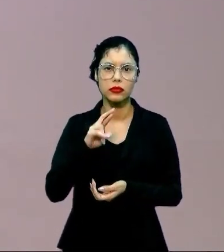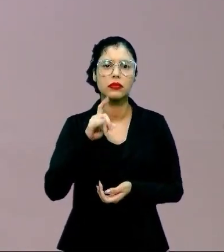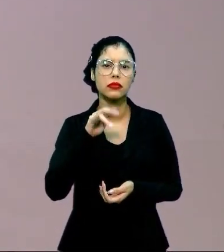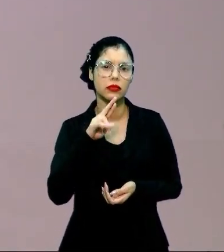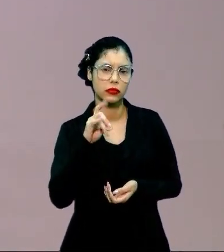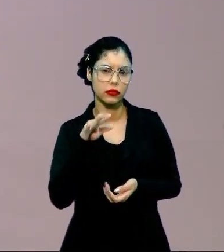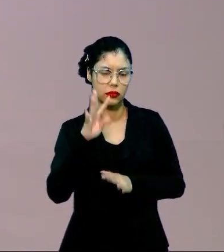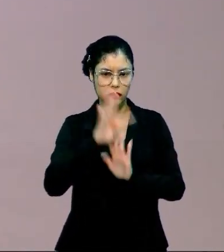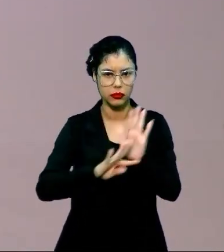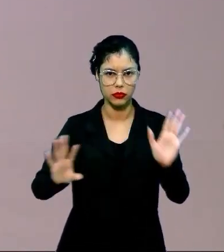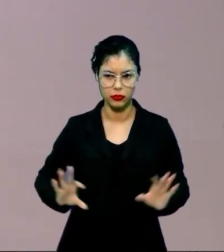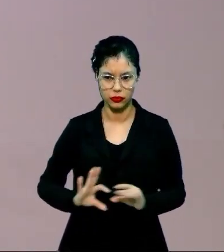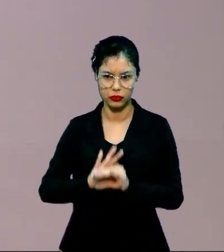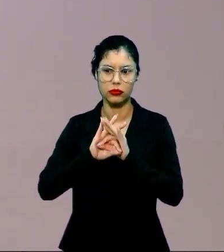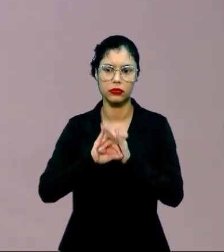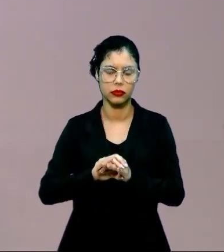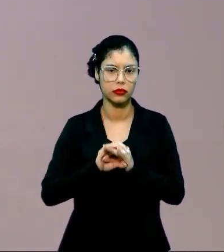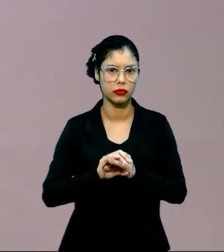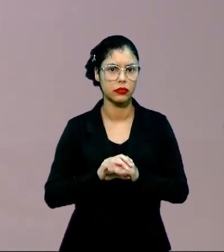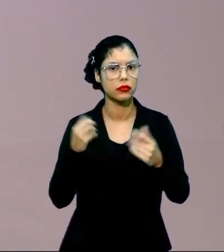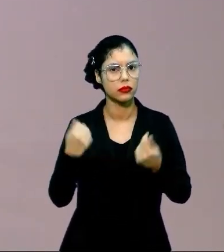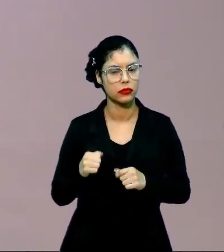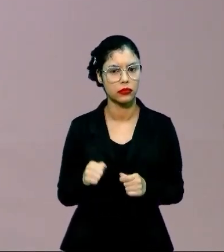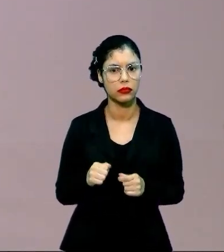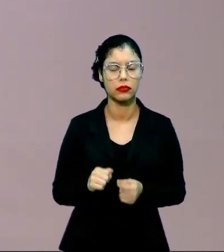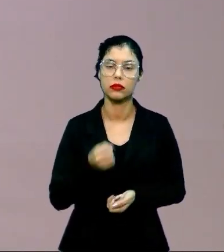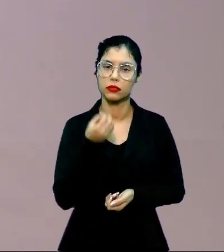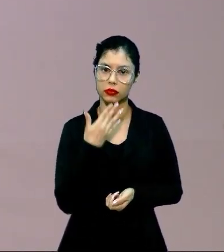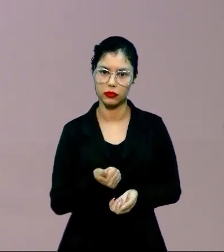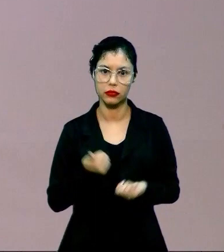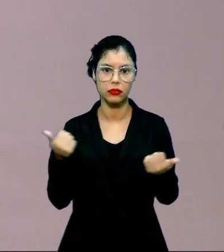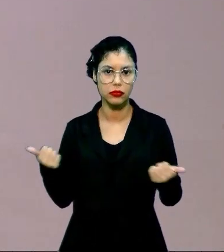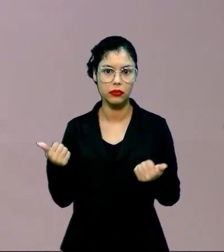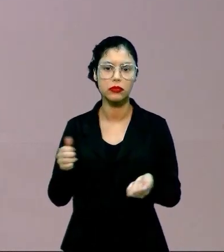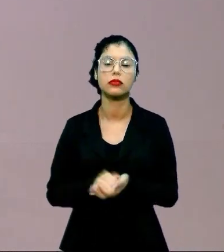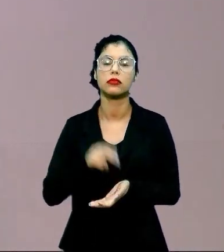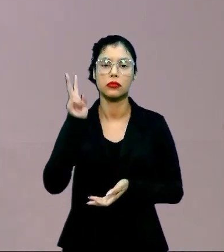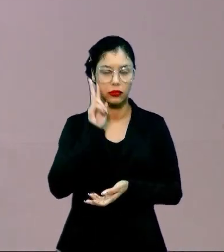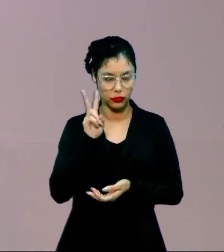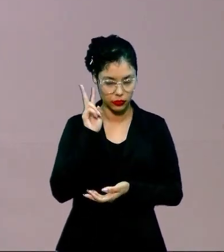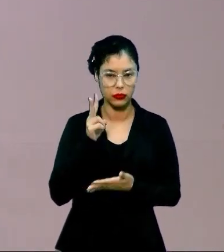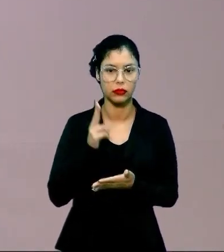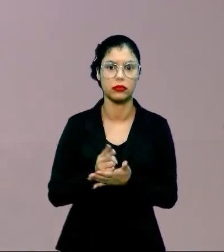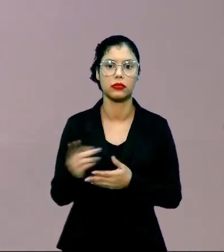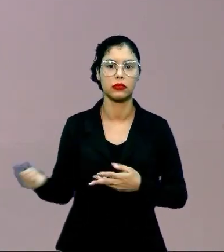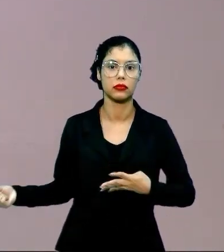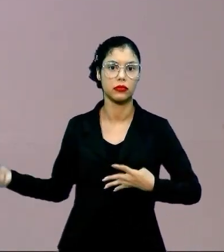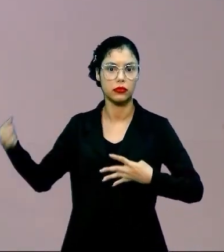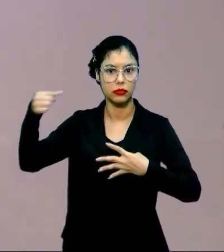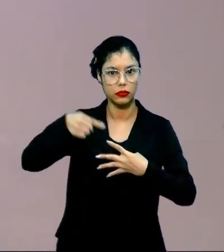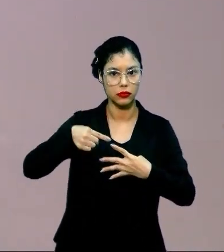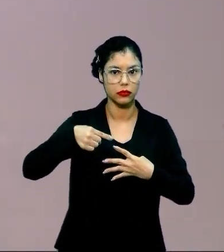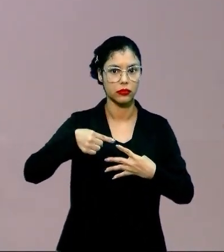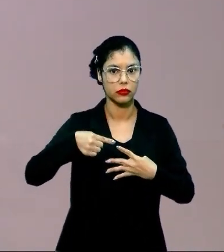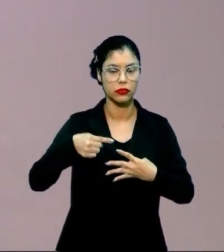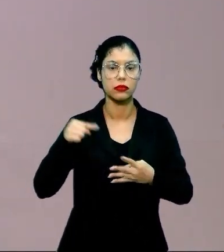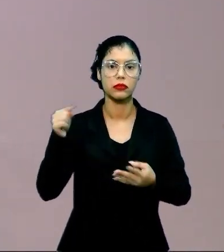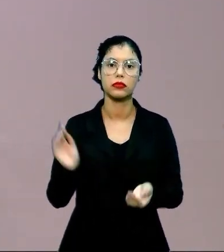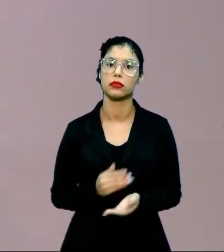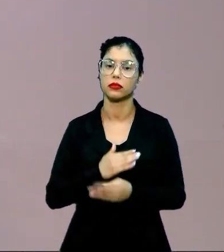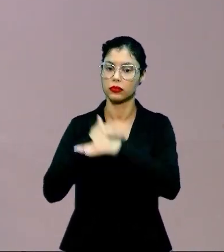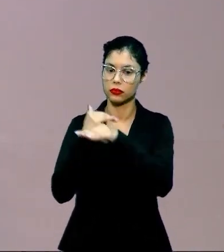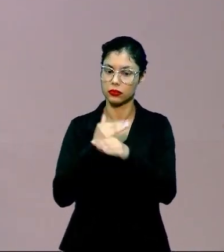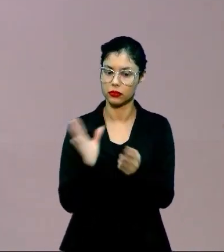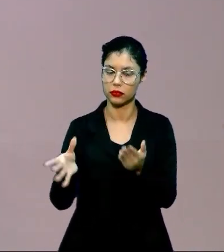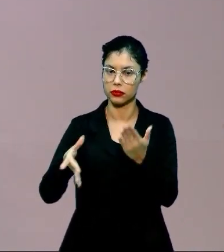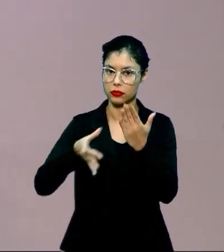intertextual, conectada, e que você tem que unir as pontas, tá? Então, lembrando sempre, simbolismo se opõe ao realismo, a gente